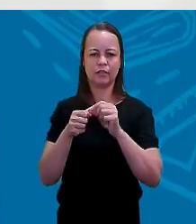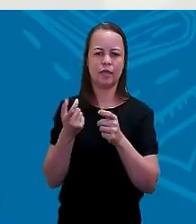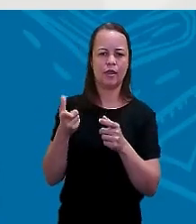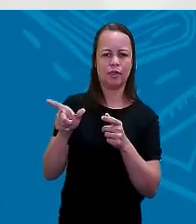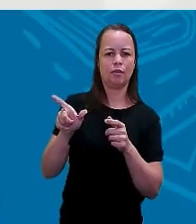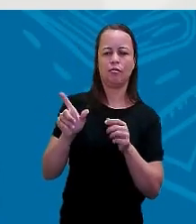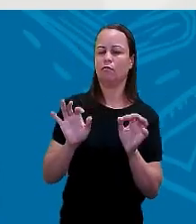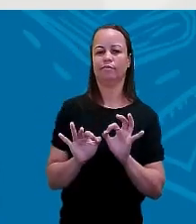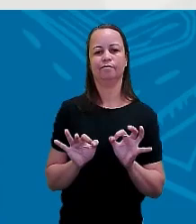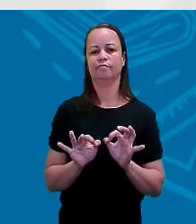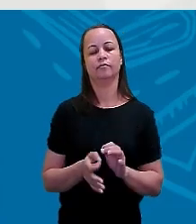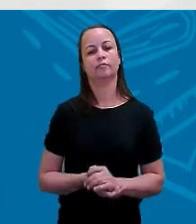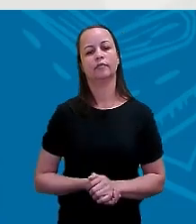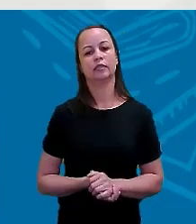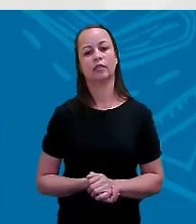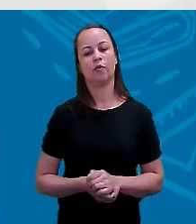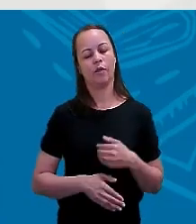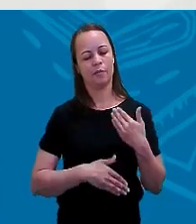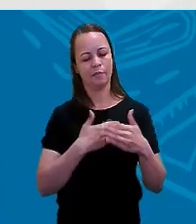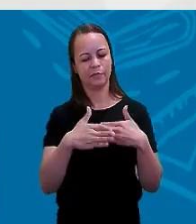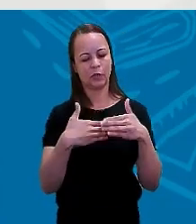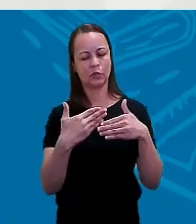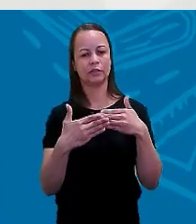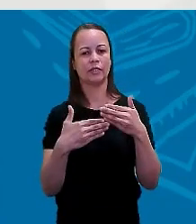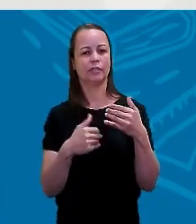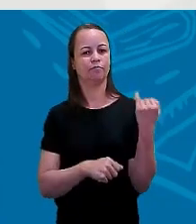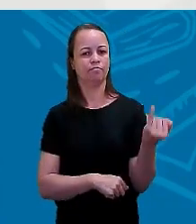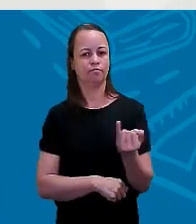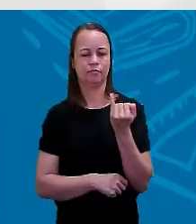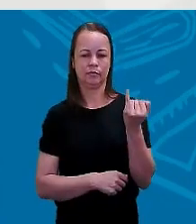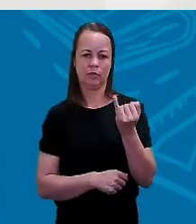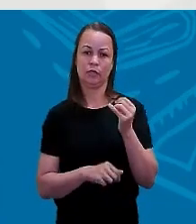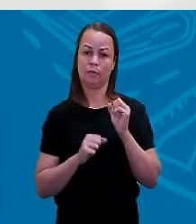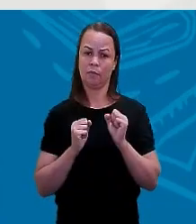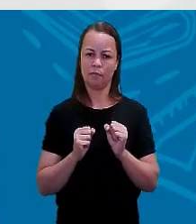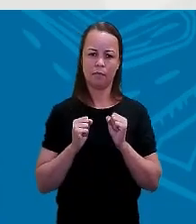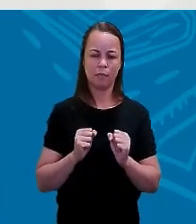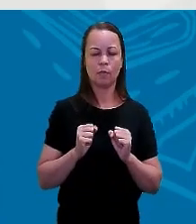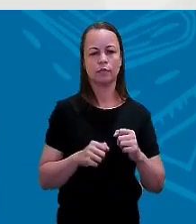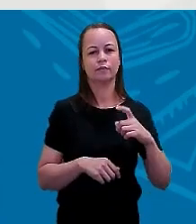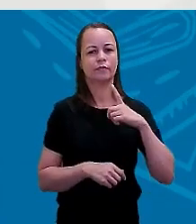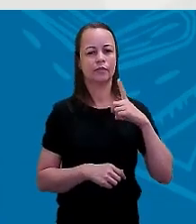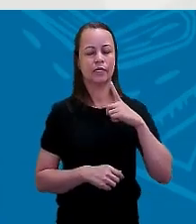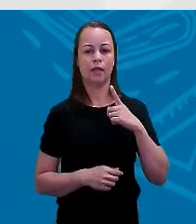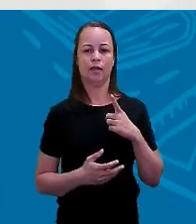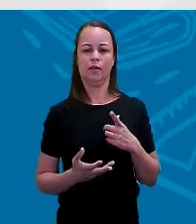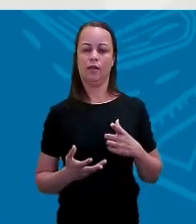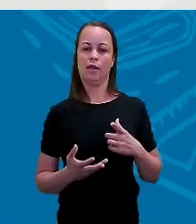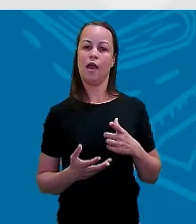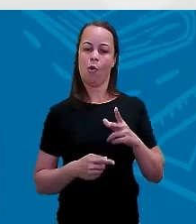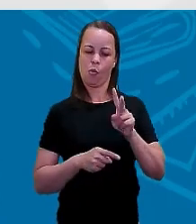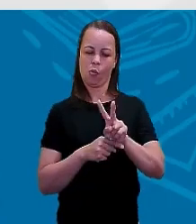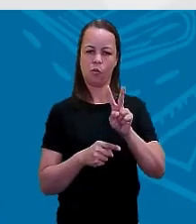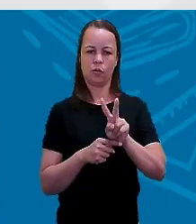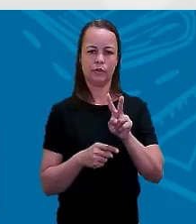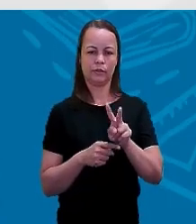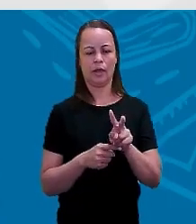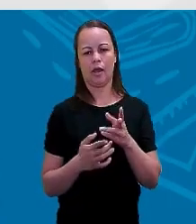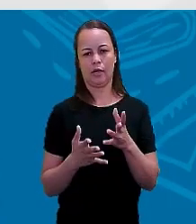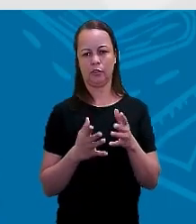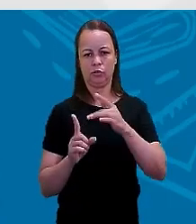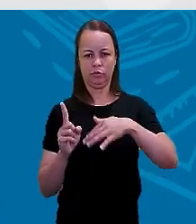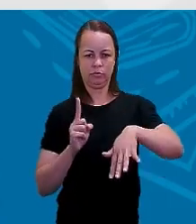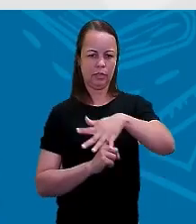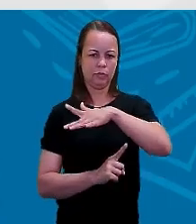é um processo importantíssimo, né, para que nós possamos ter a preservação do nosso